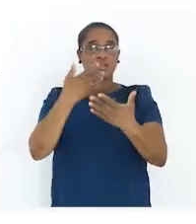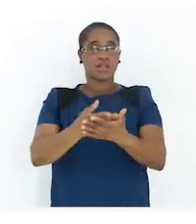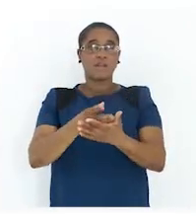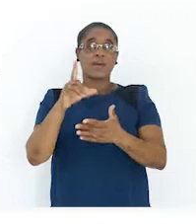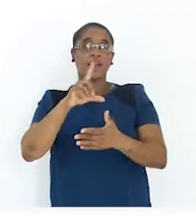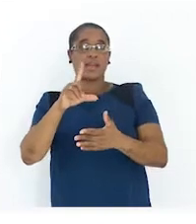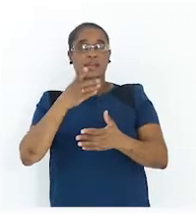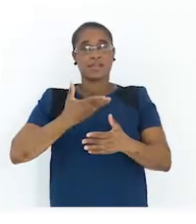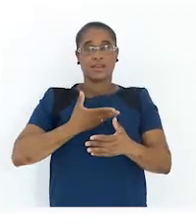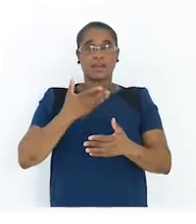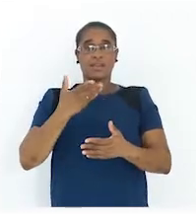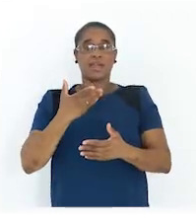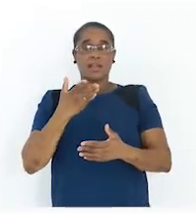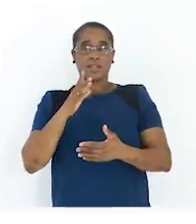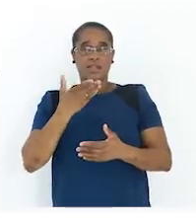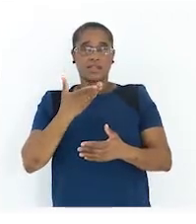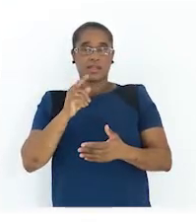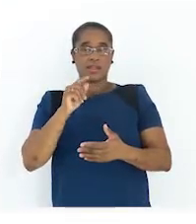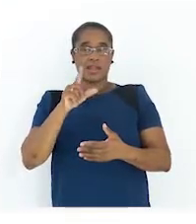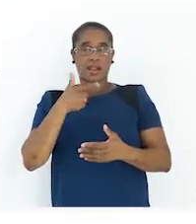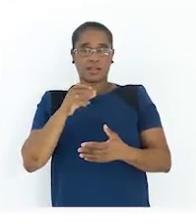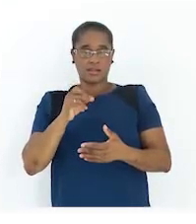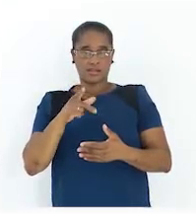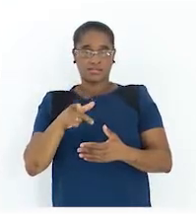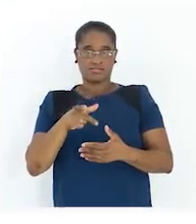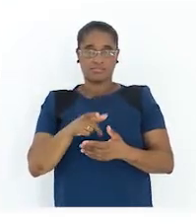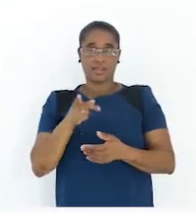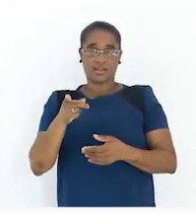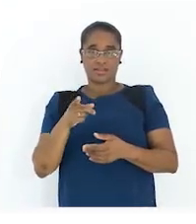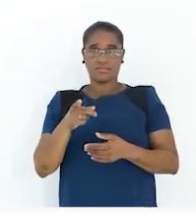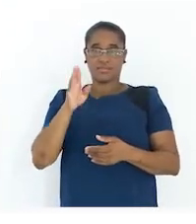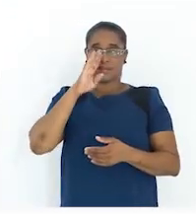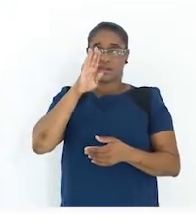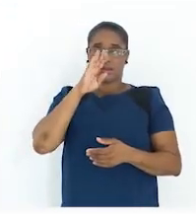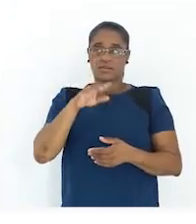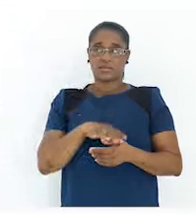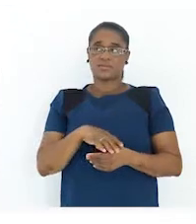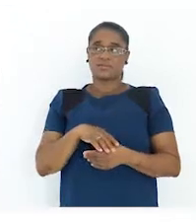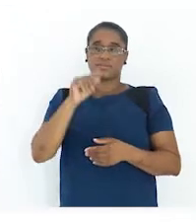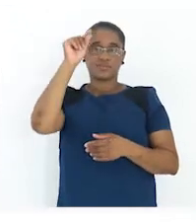Aqui, delta. Então, se delta for maior que zero,